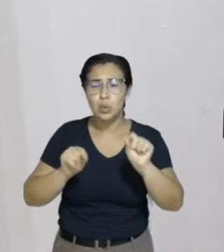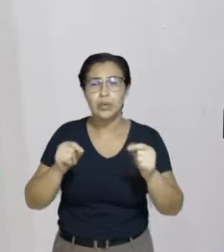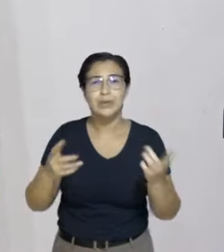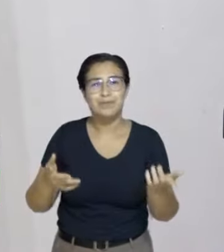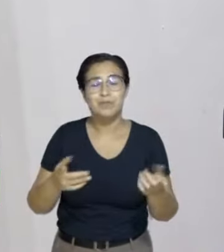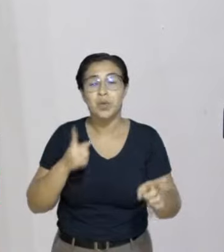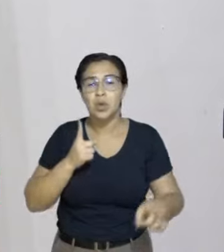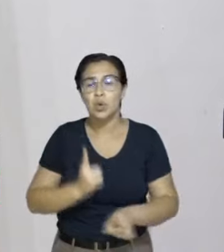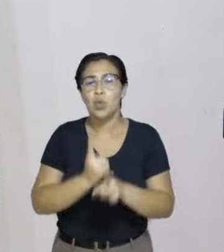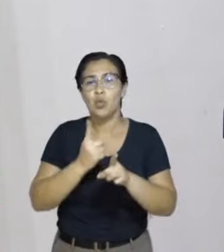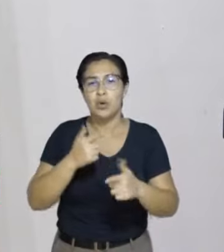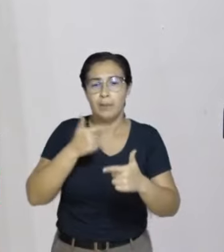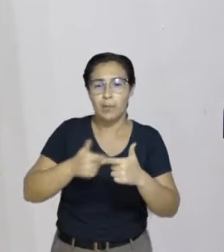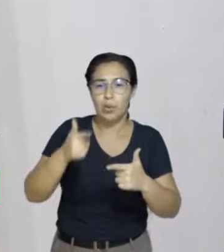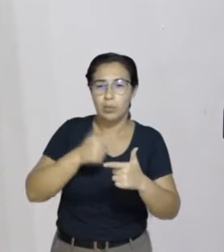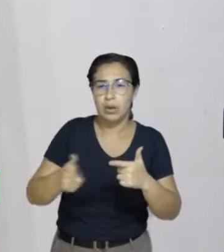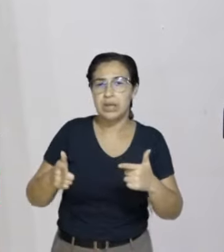distúrbios,